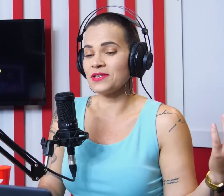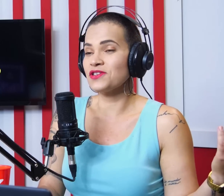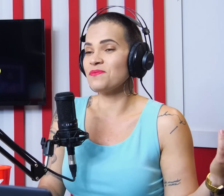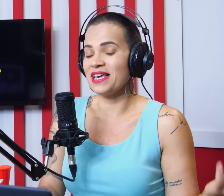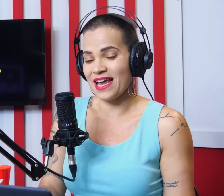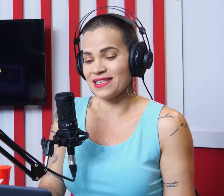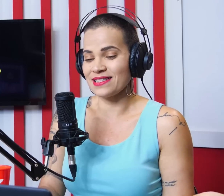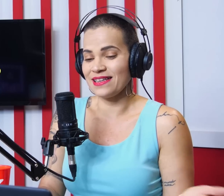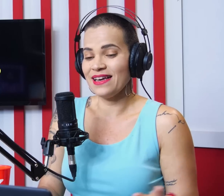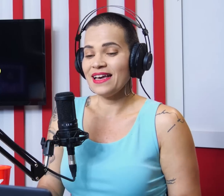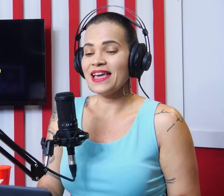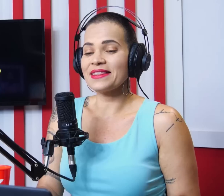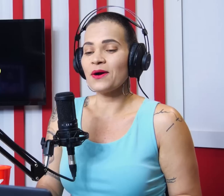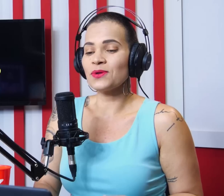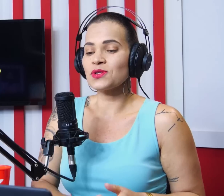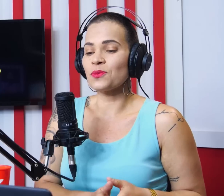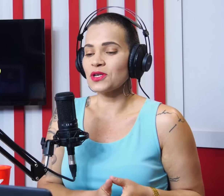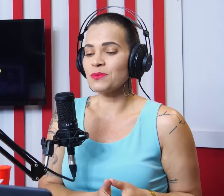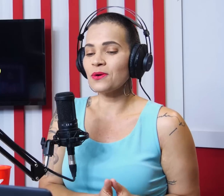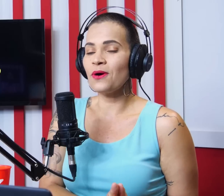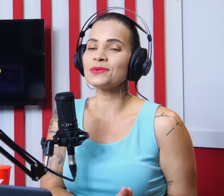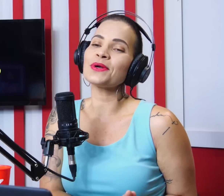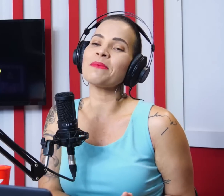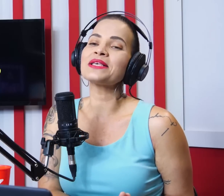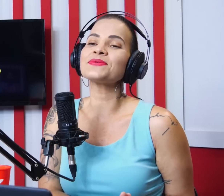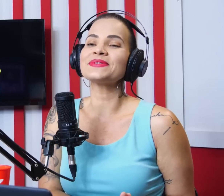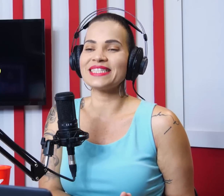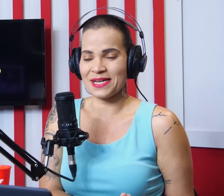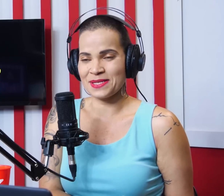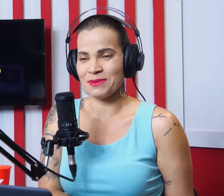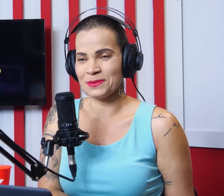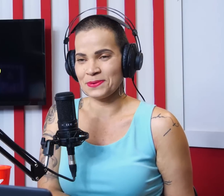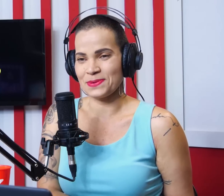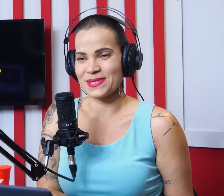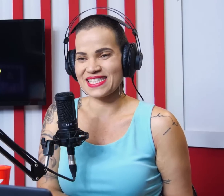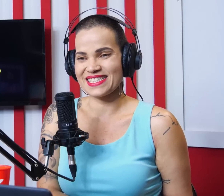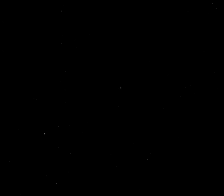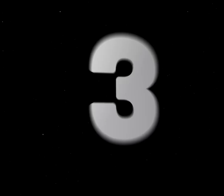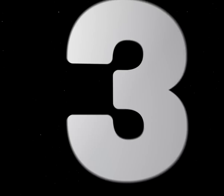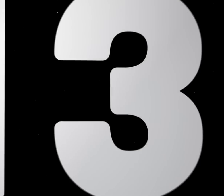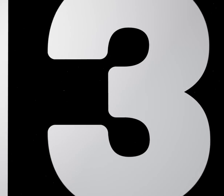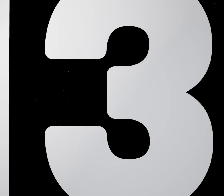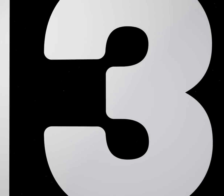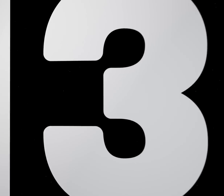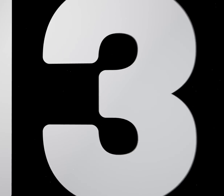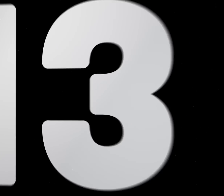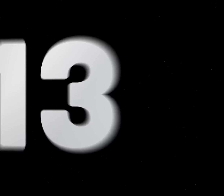Brasil que a gente merece. E até o nosso próximo encontro e mais um 13 Minutos.